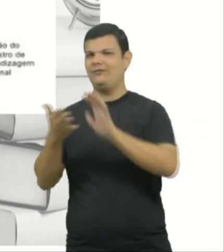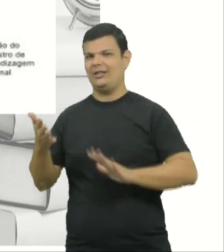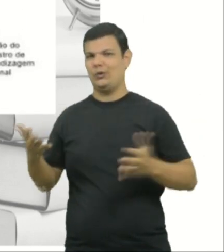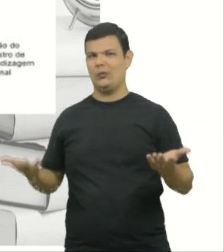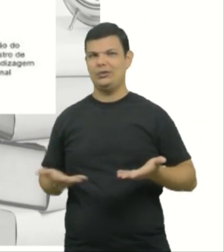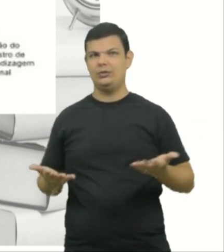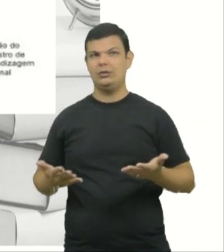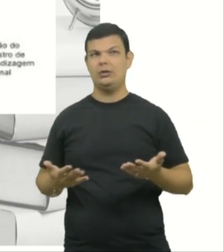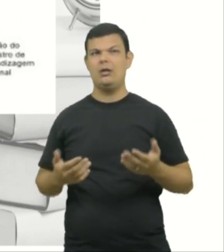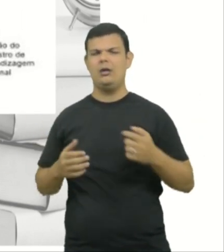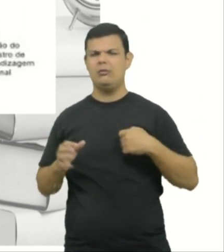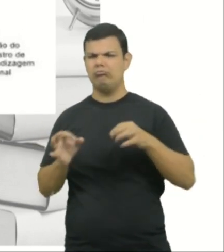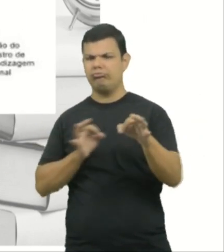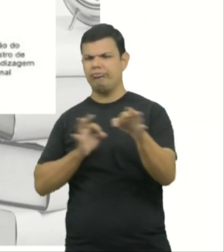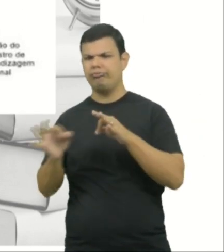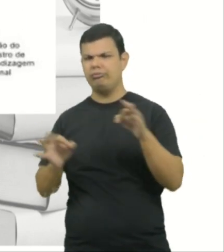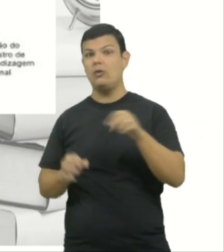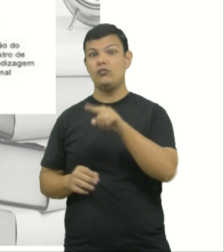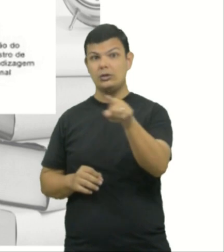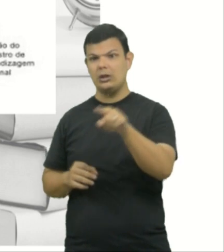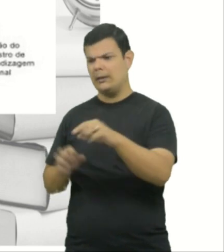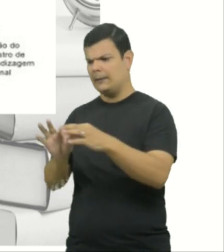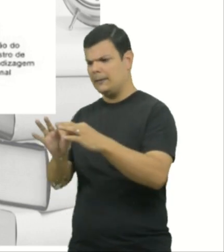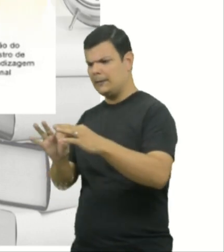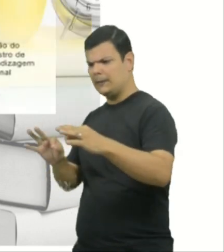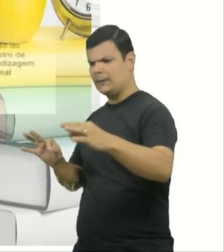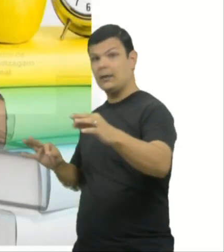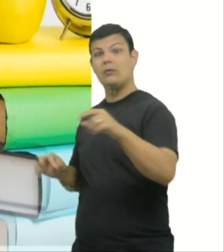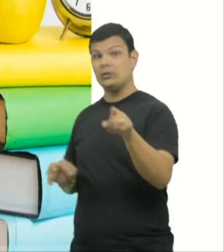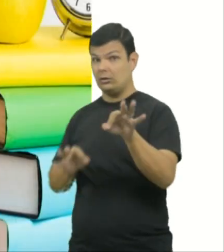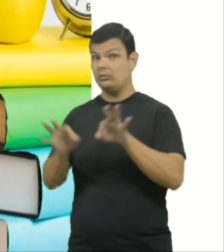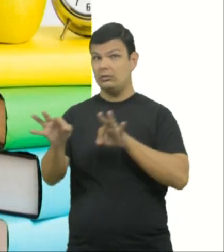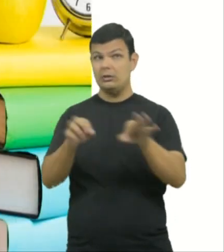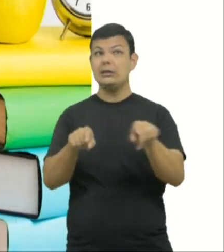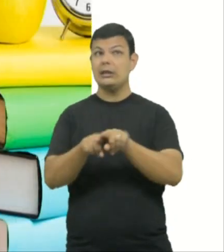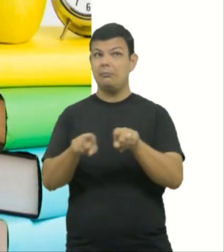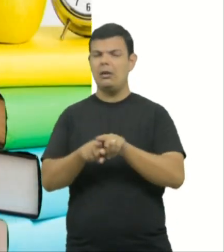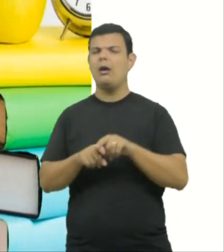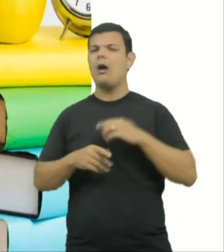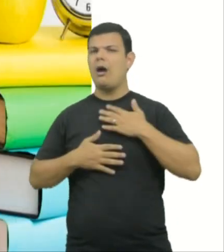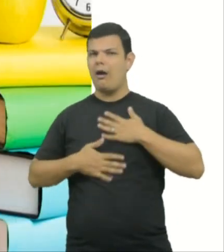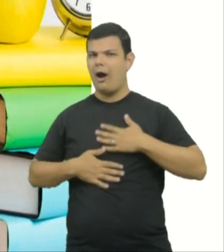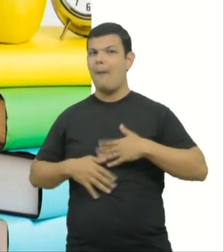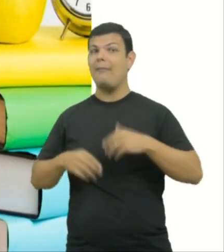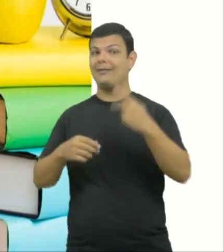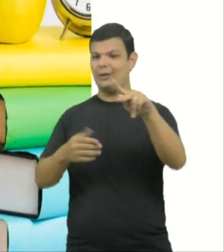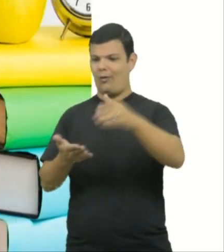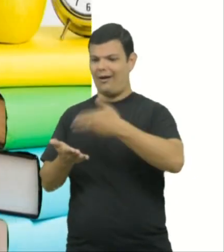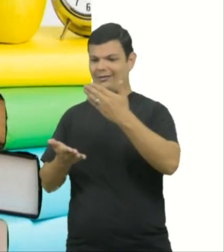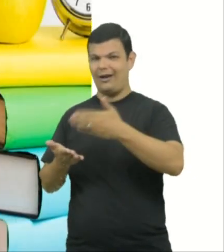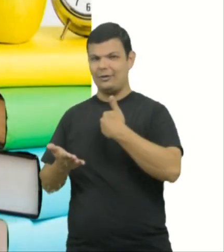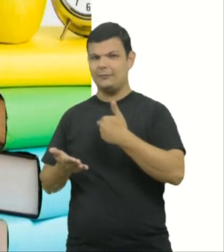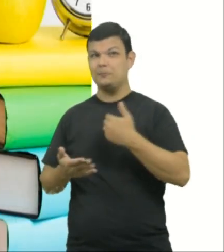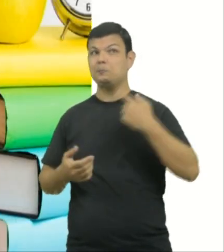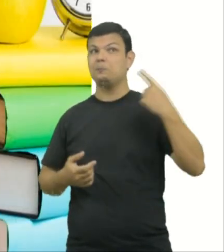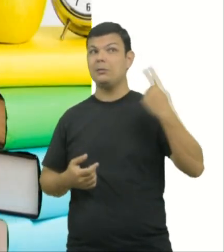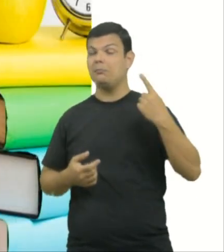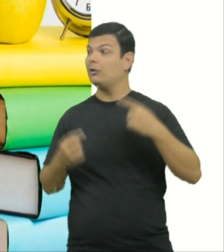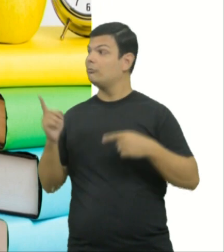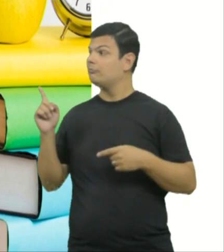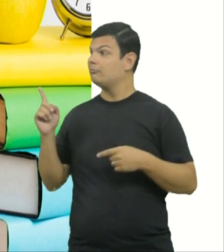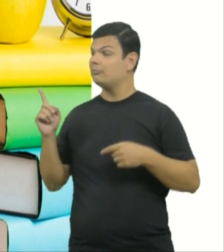Eu vou fazendo aqui e você vai construindo com cuidado, com todo carinho aí no seu caderno. Primeira